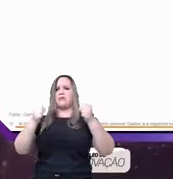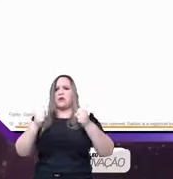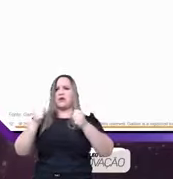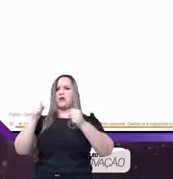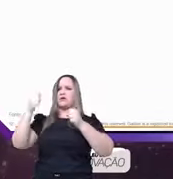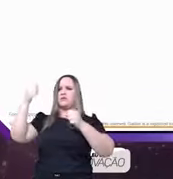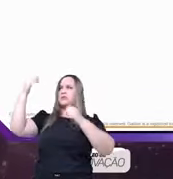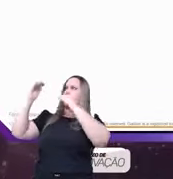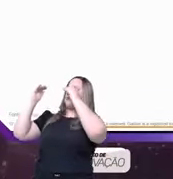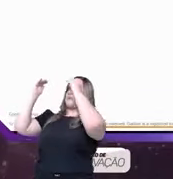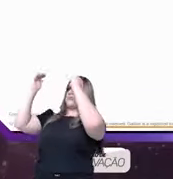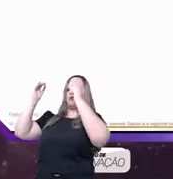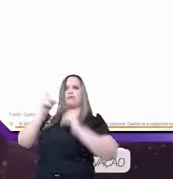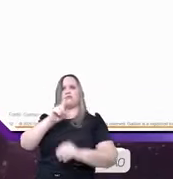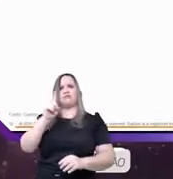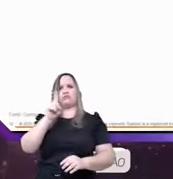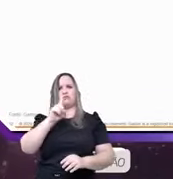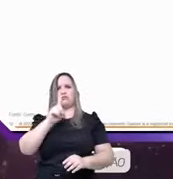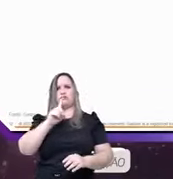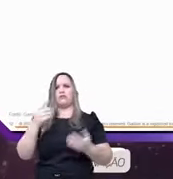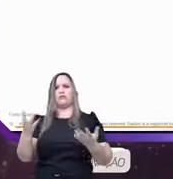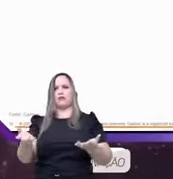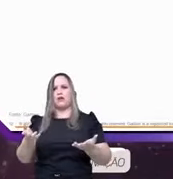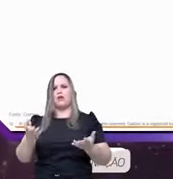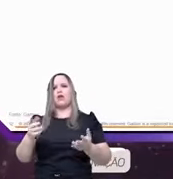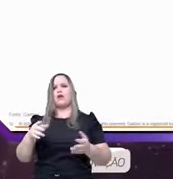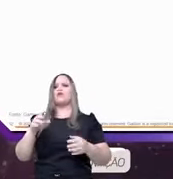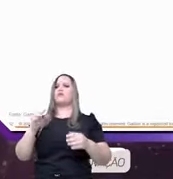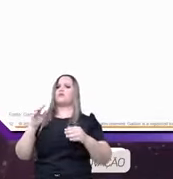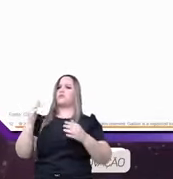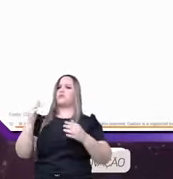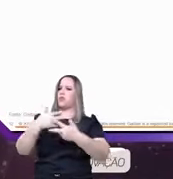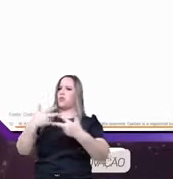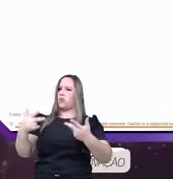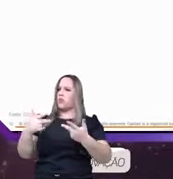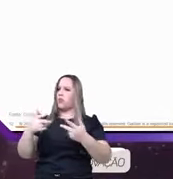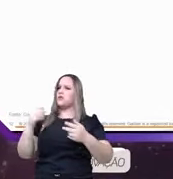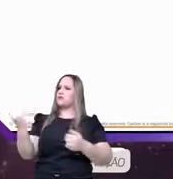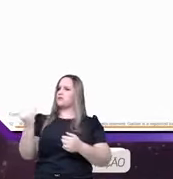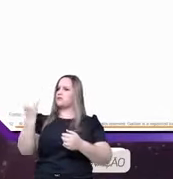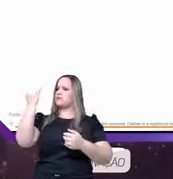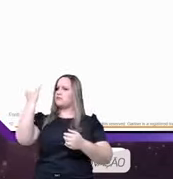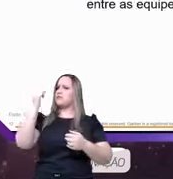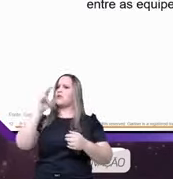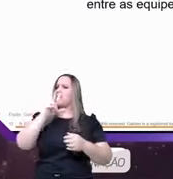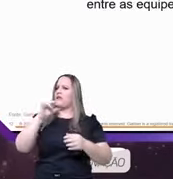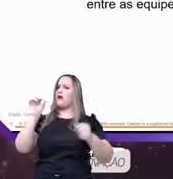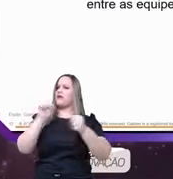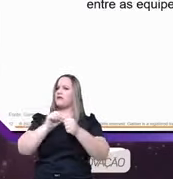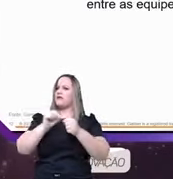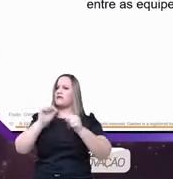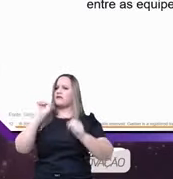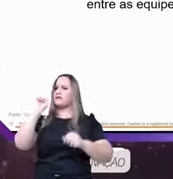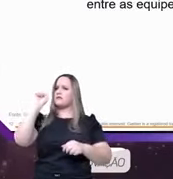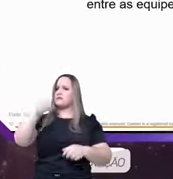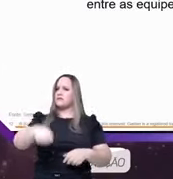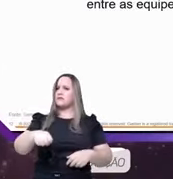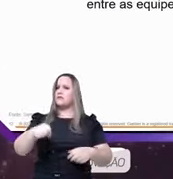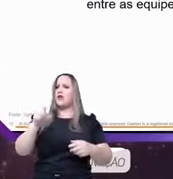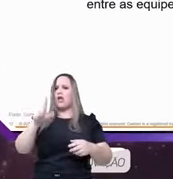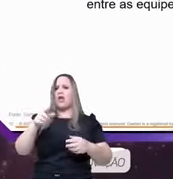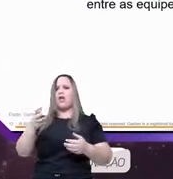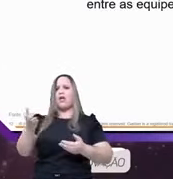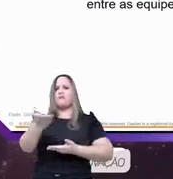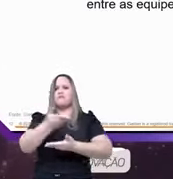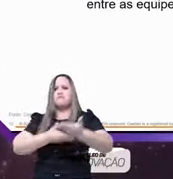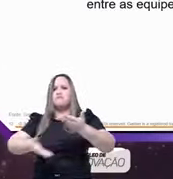mas é propriedade. Eu deleguei isso, é de sua propriedade. Então, vai ser feito. Colaboração, parceria dentro